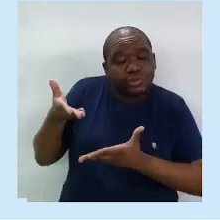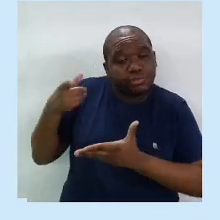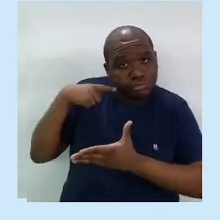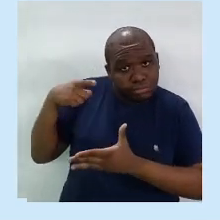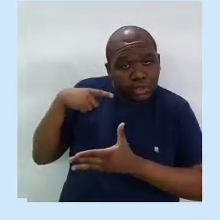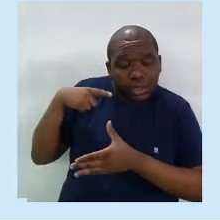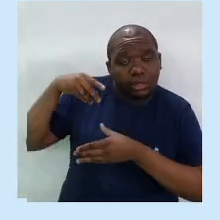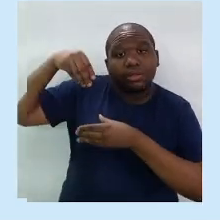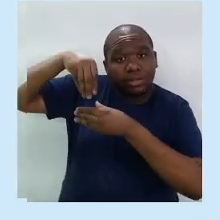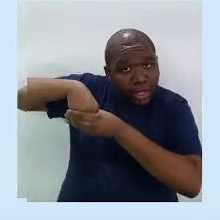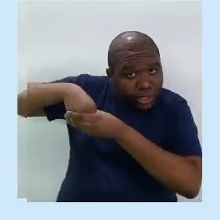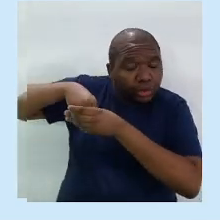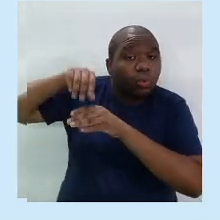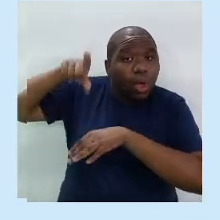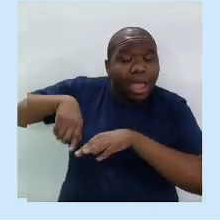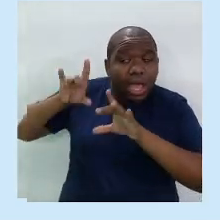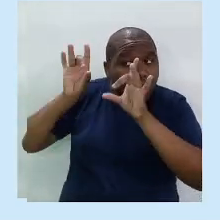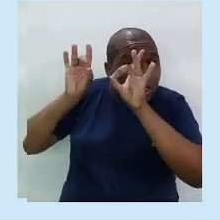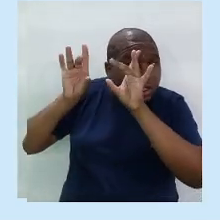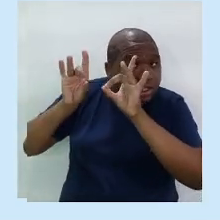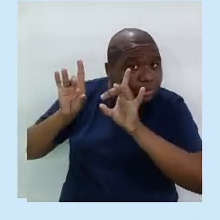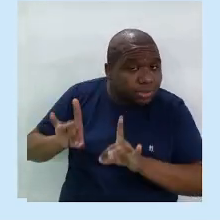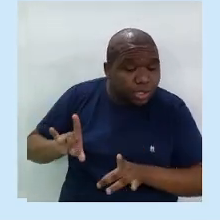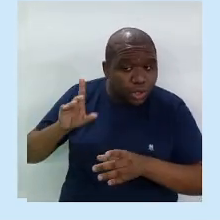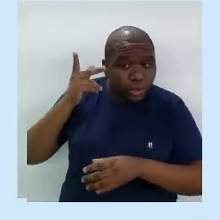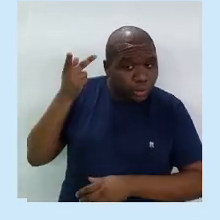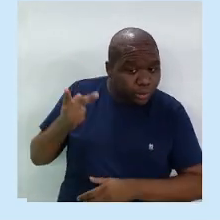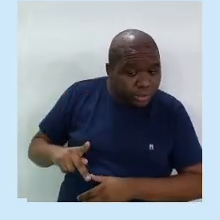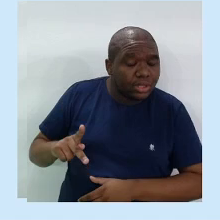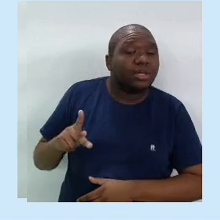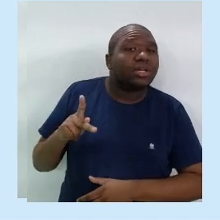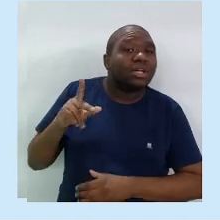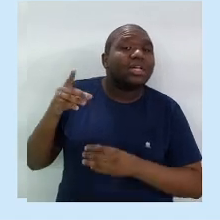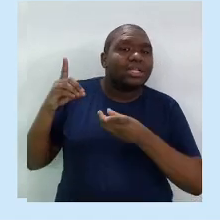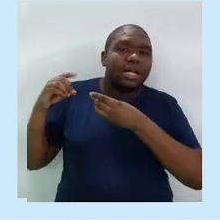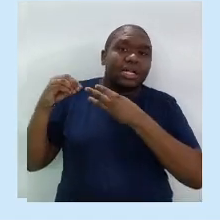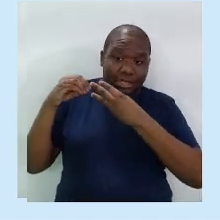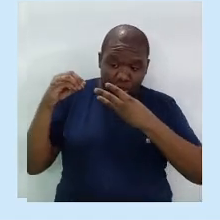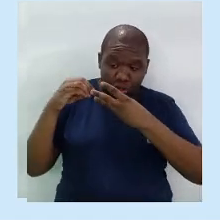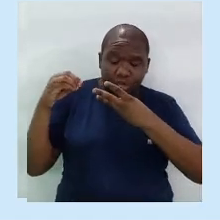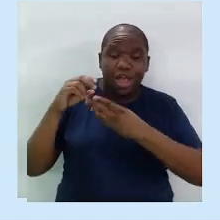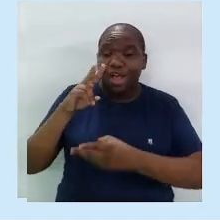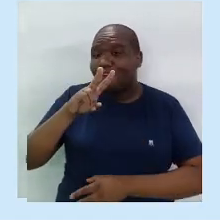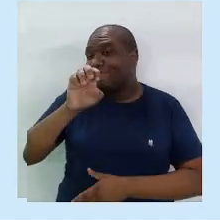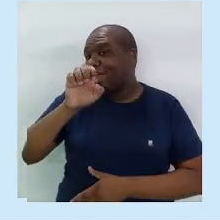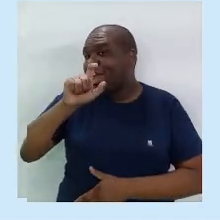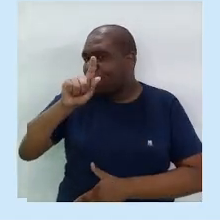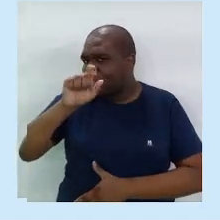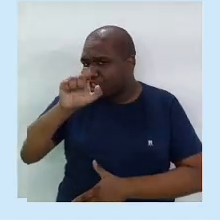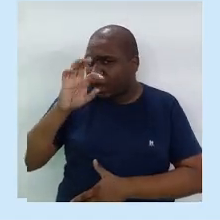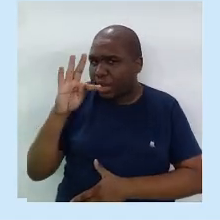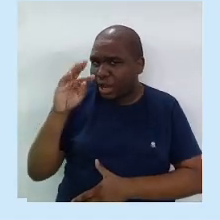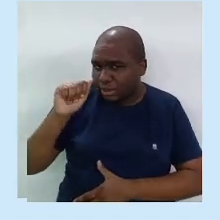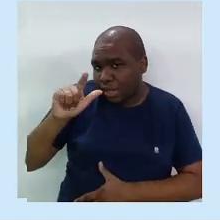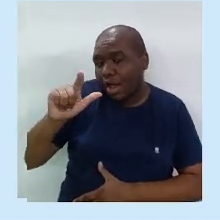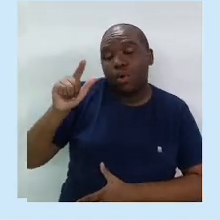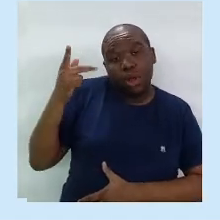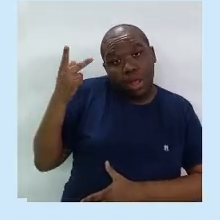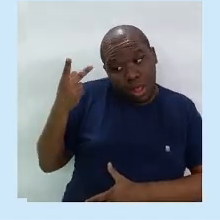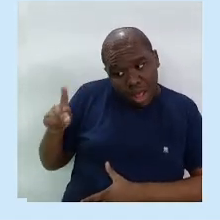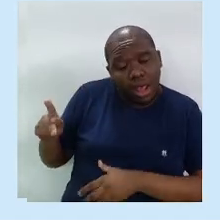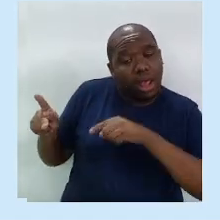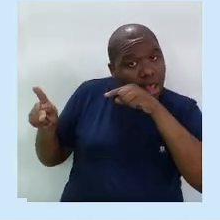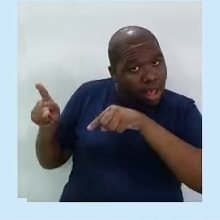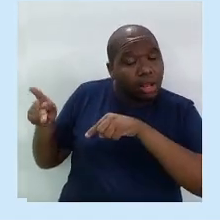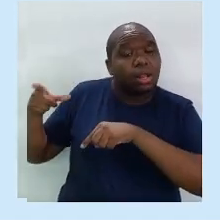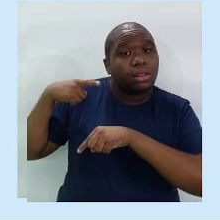ela é específica da célula vegetal. É ela que está ali responsável